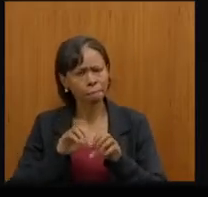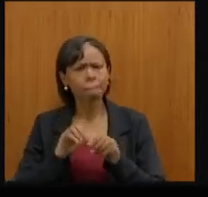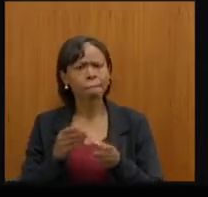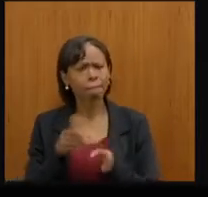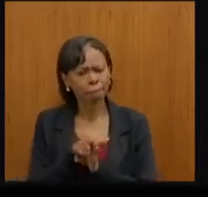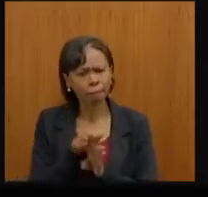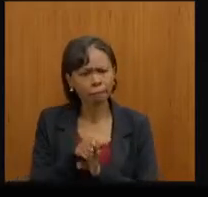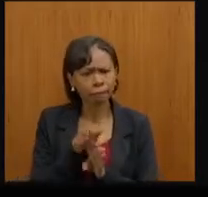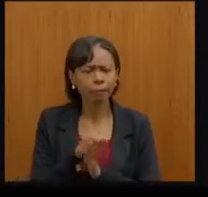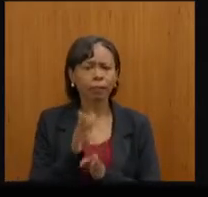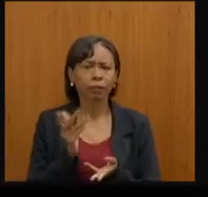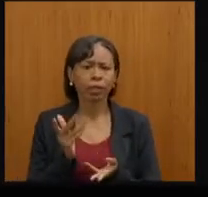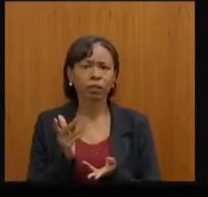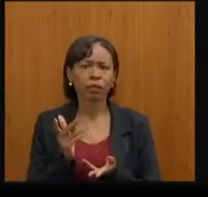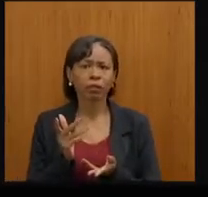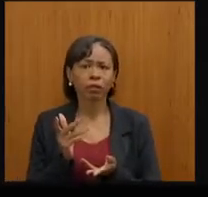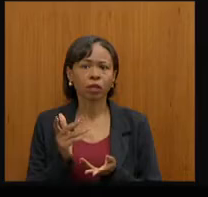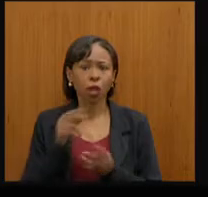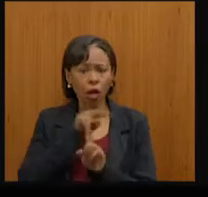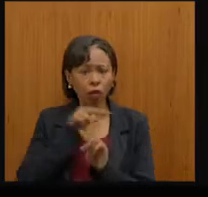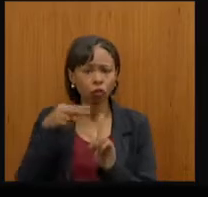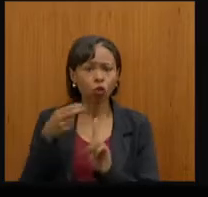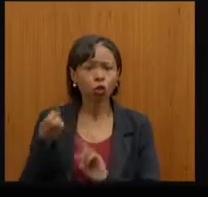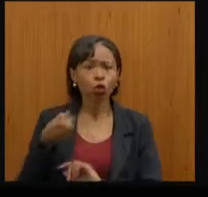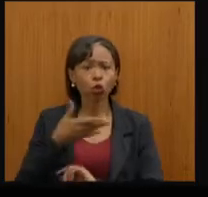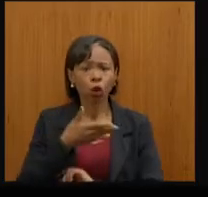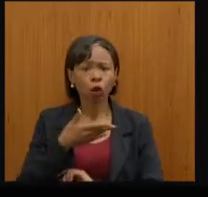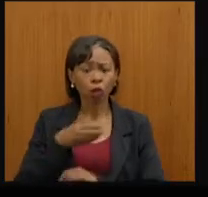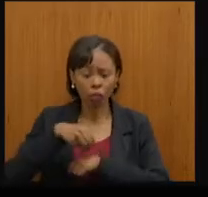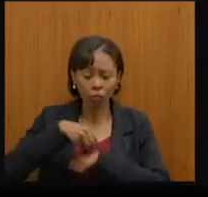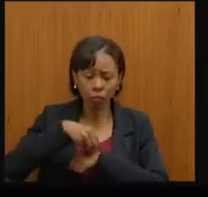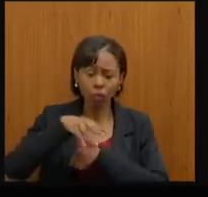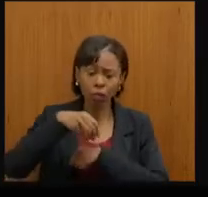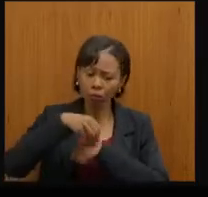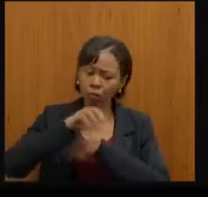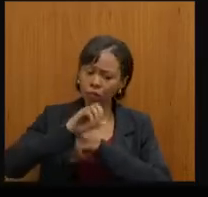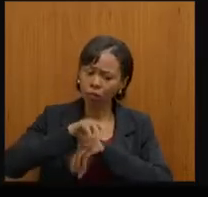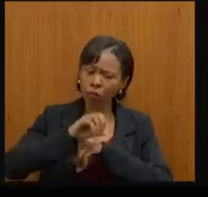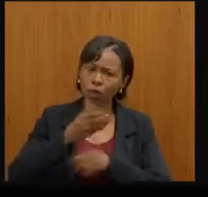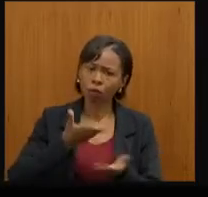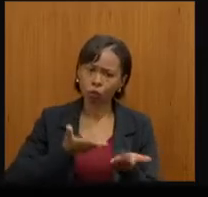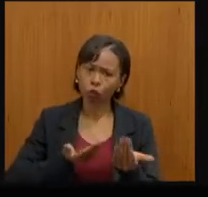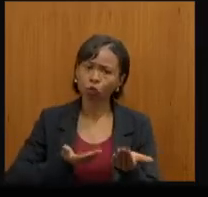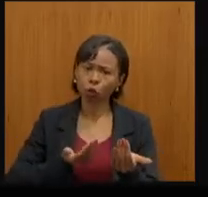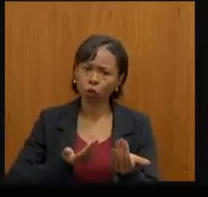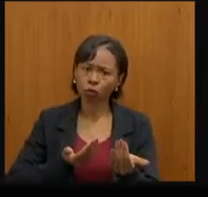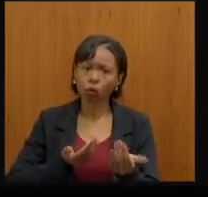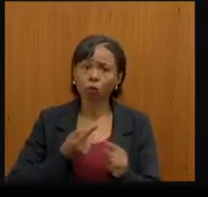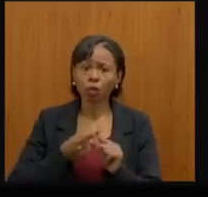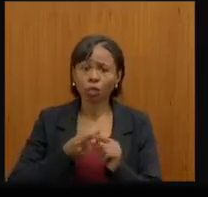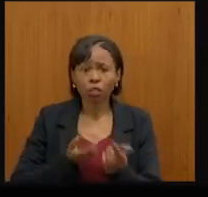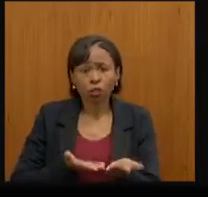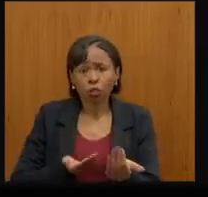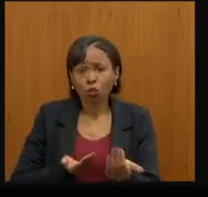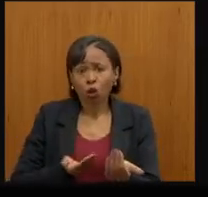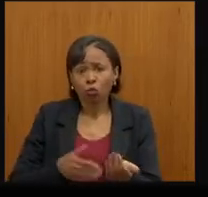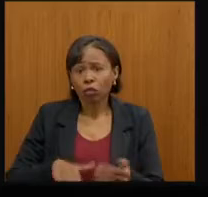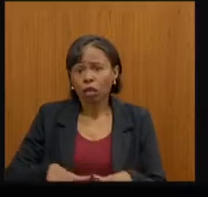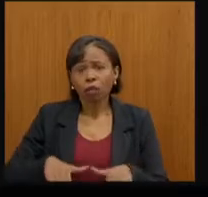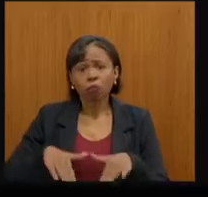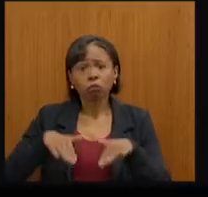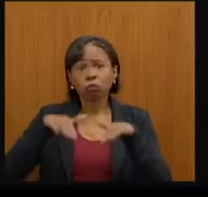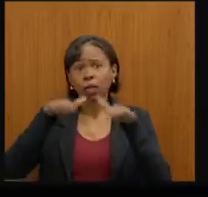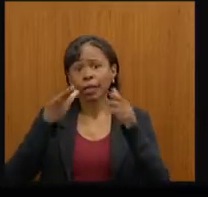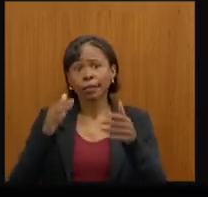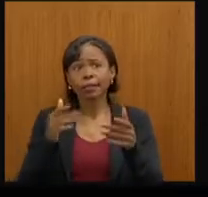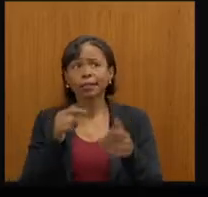ouvir e levar que essa nova visão para esses olhos jovens que estão tendo criadas por mães aí que hoje